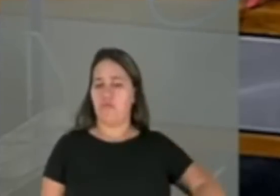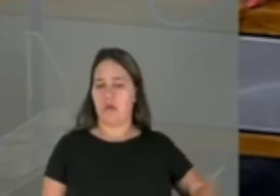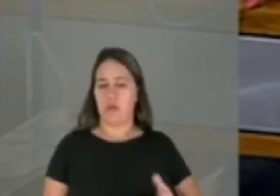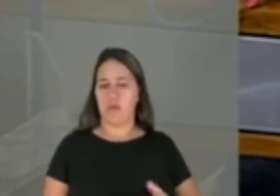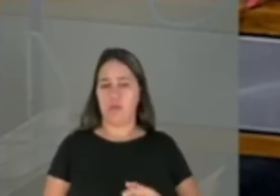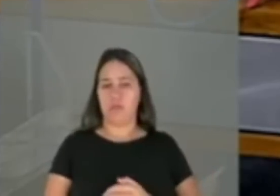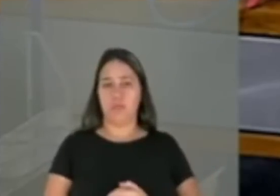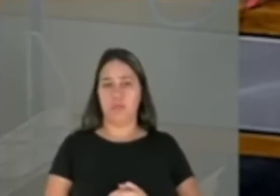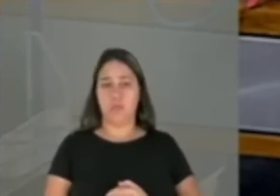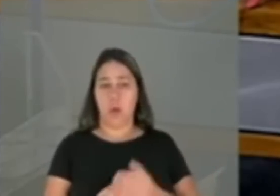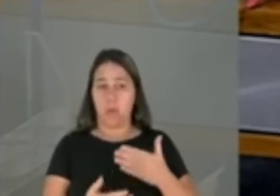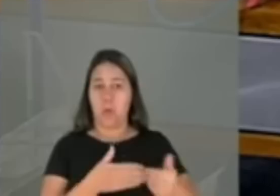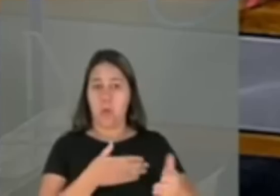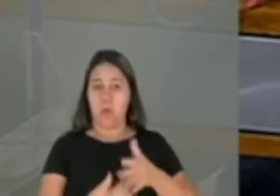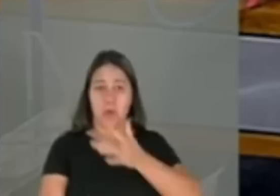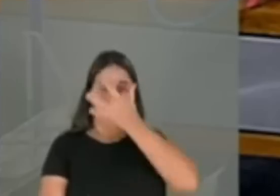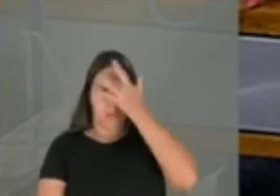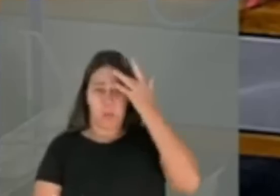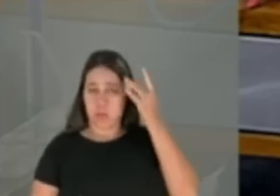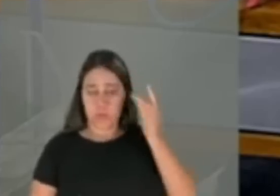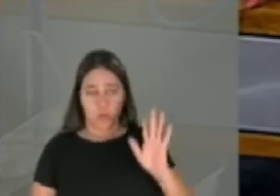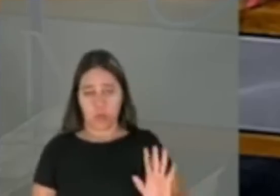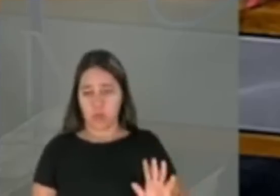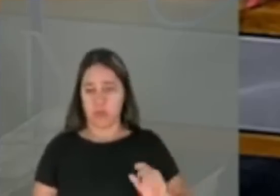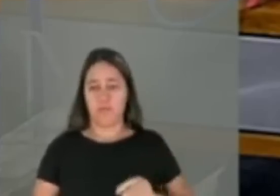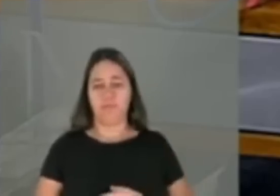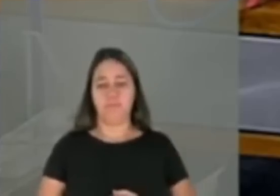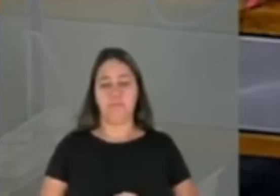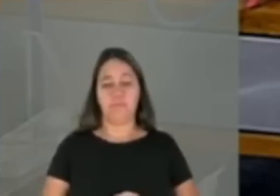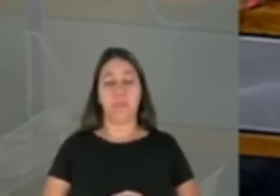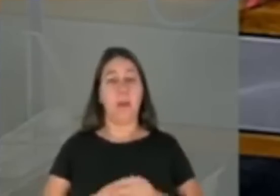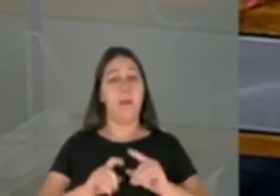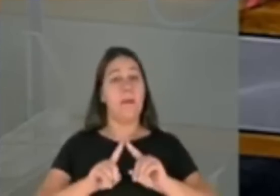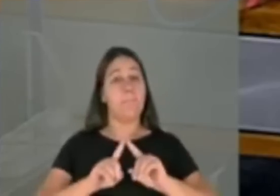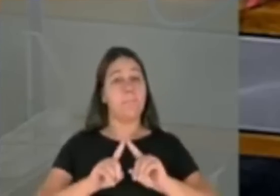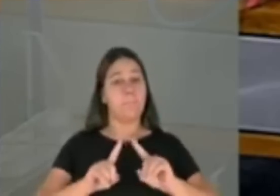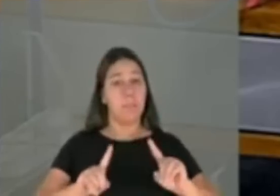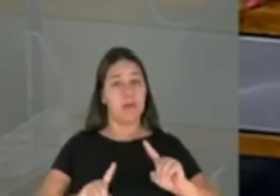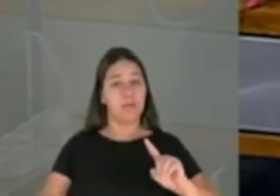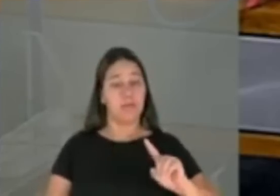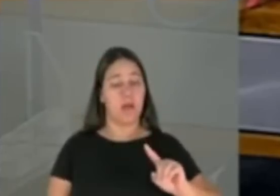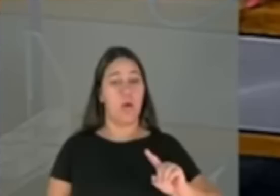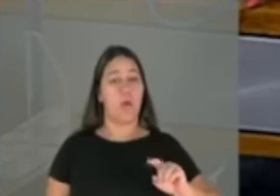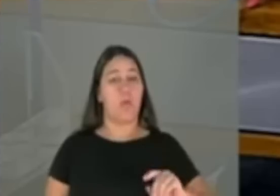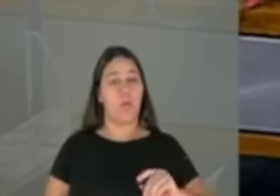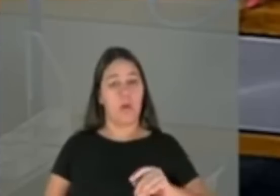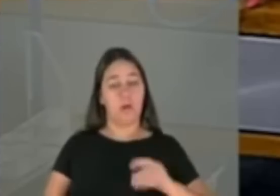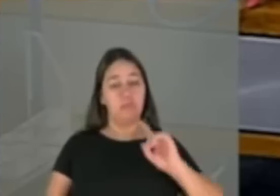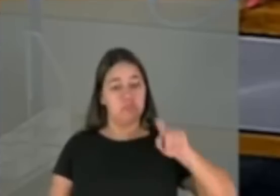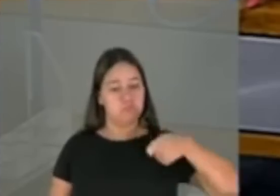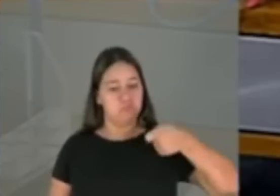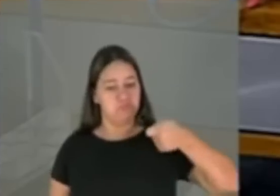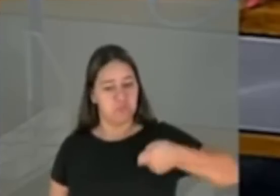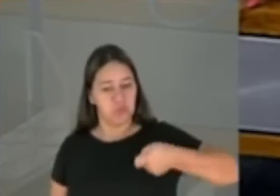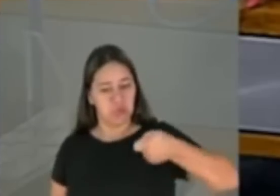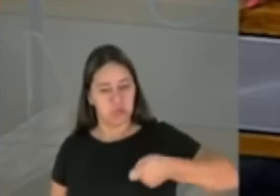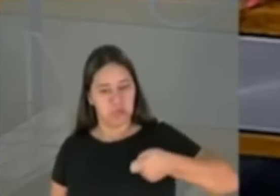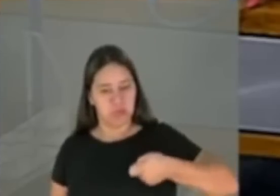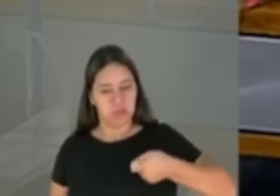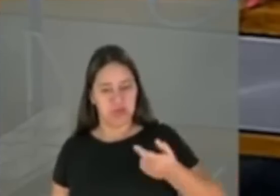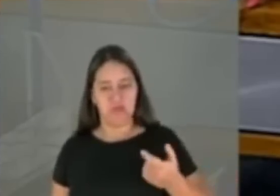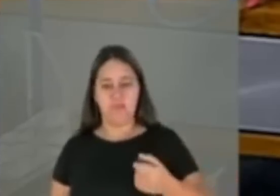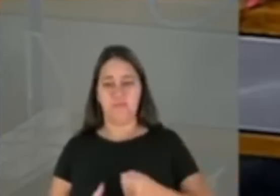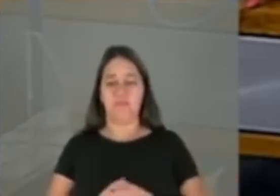em relação a quem quer que seja uma magistrada não existe no Exercício da magistratura